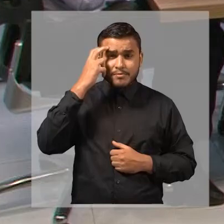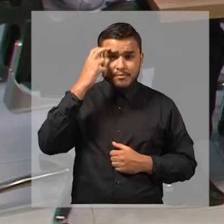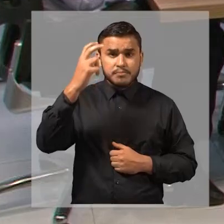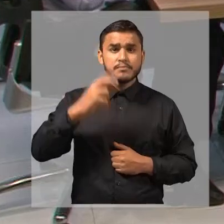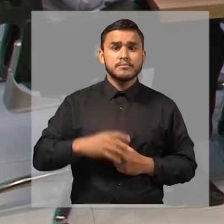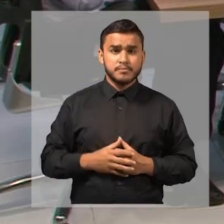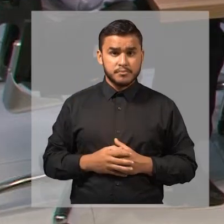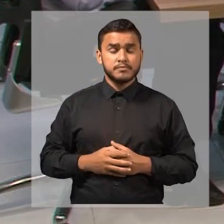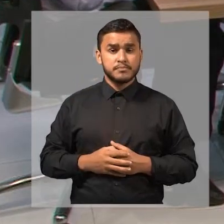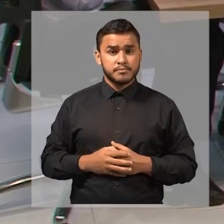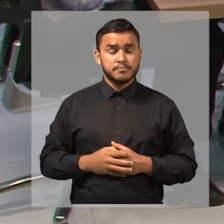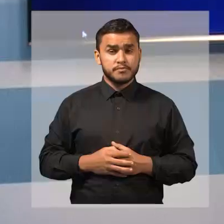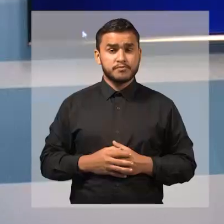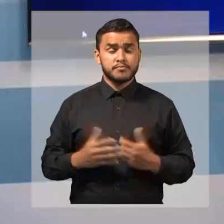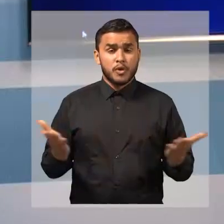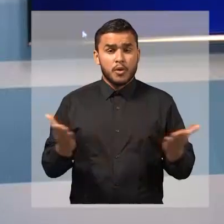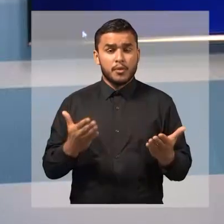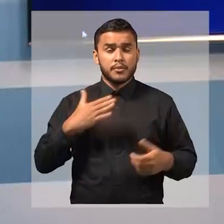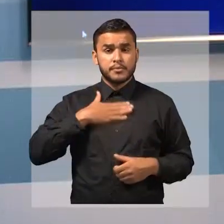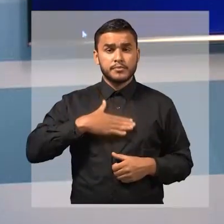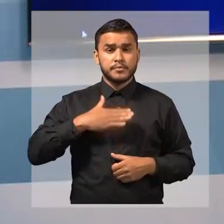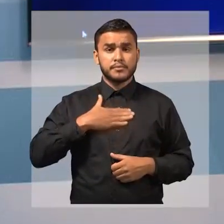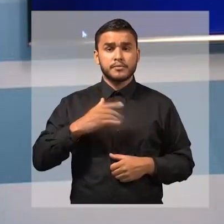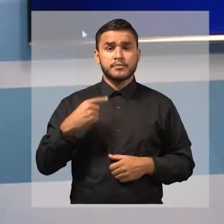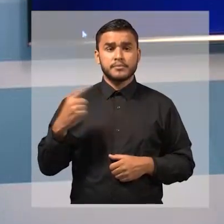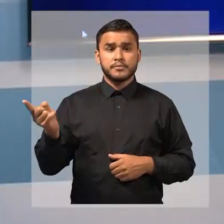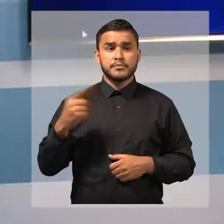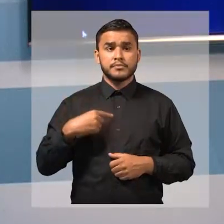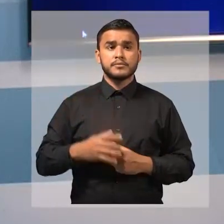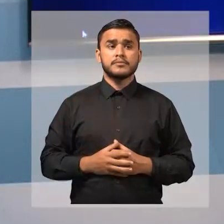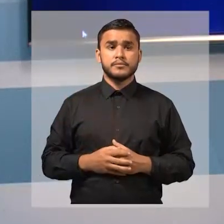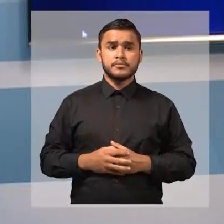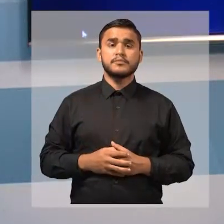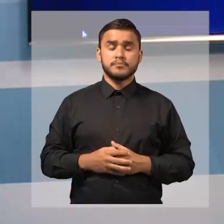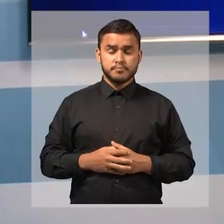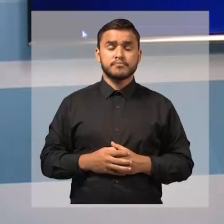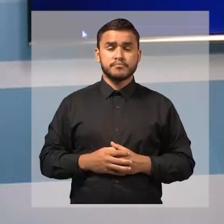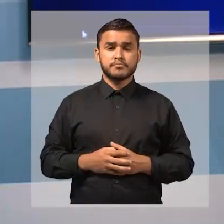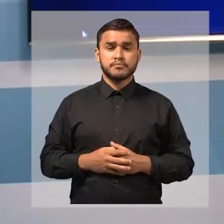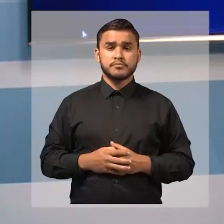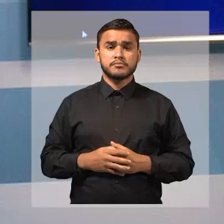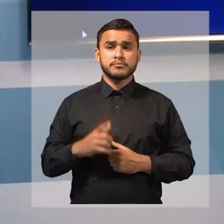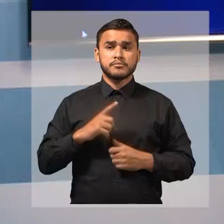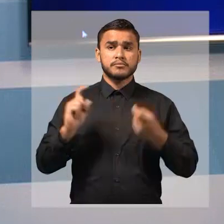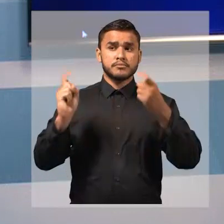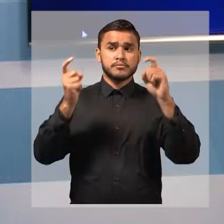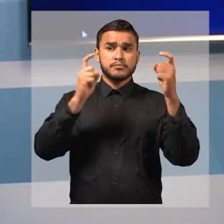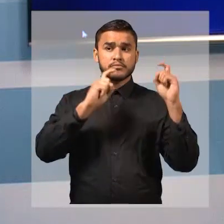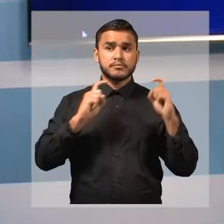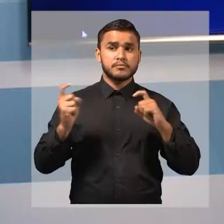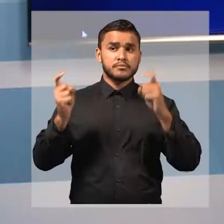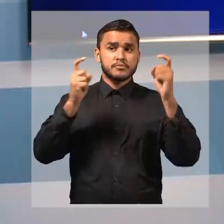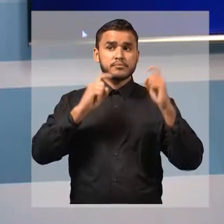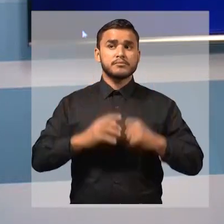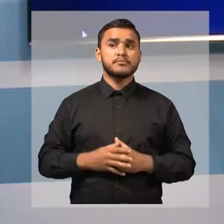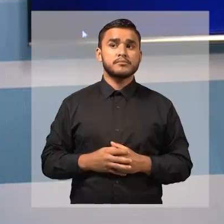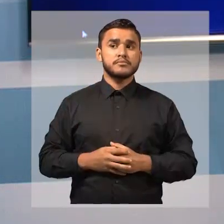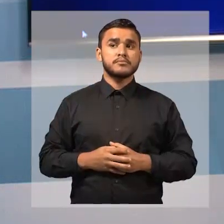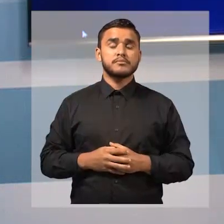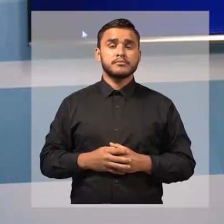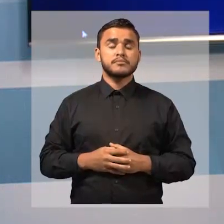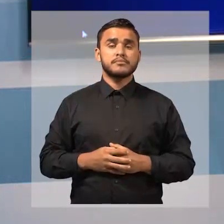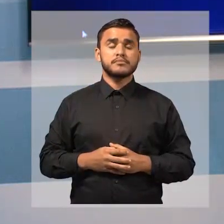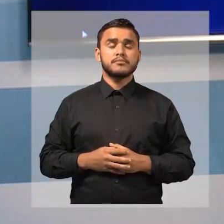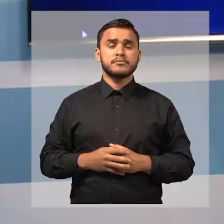aqui. Eu vou fazer o nosso primeiro intervalo e quando voltarmos, vamos colocar em discussão agora o conflito